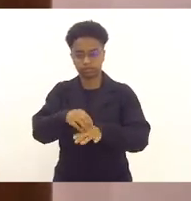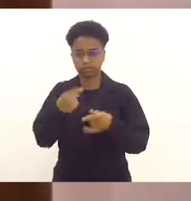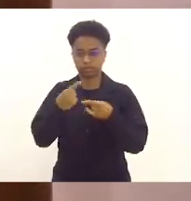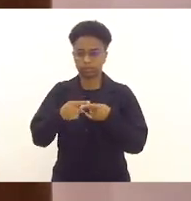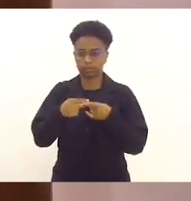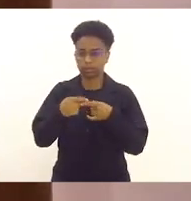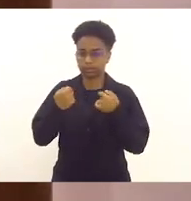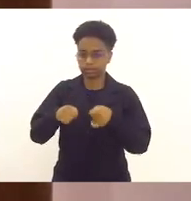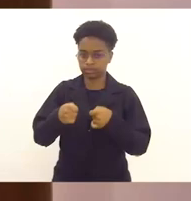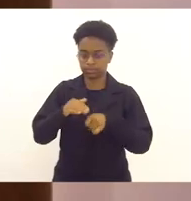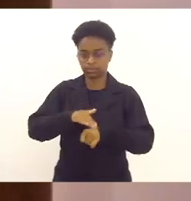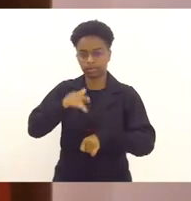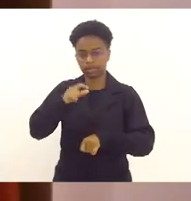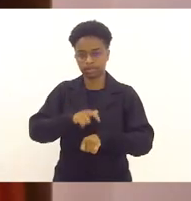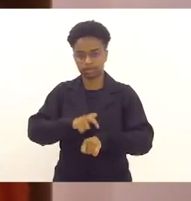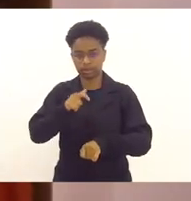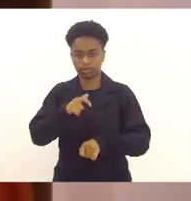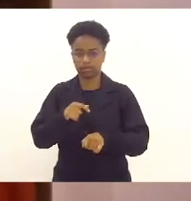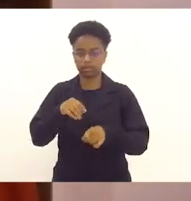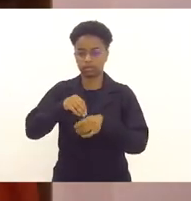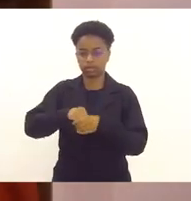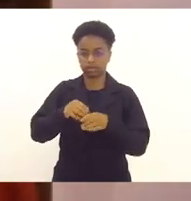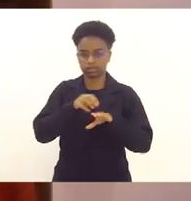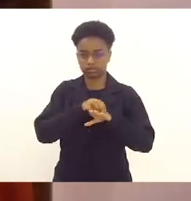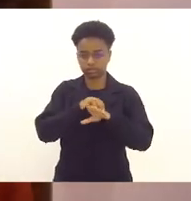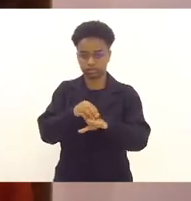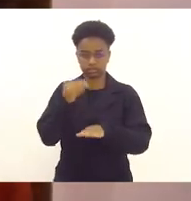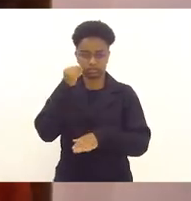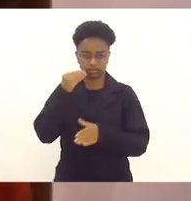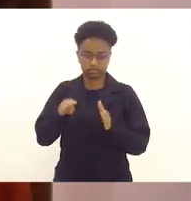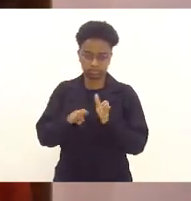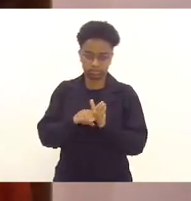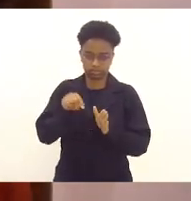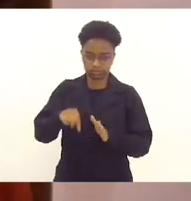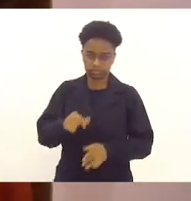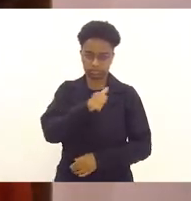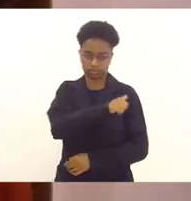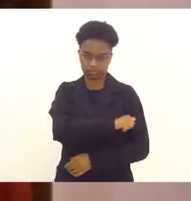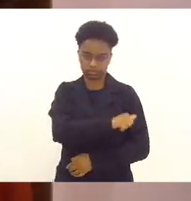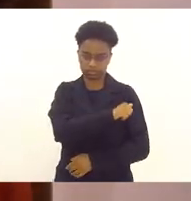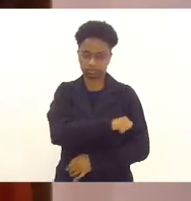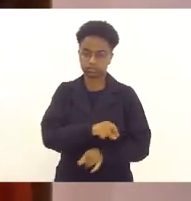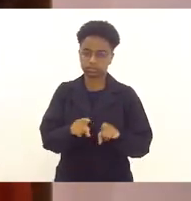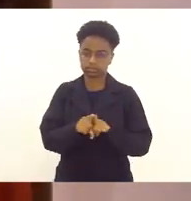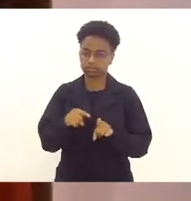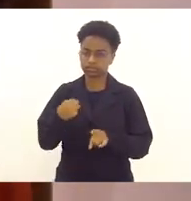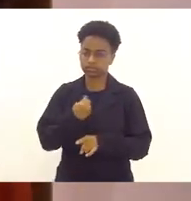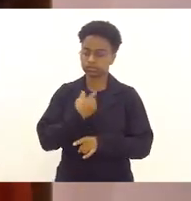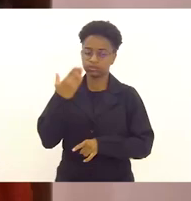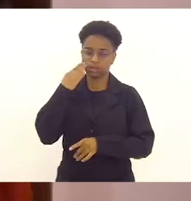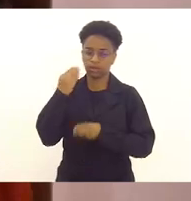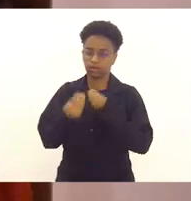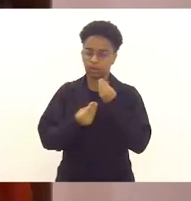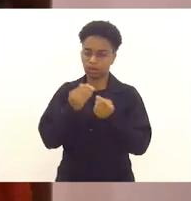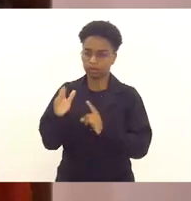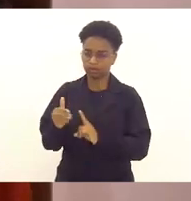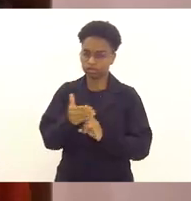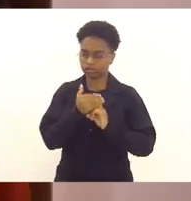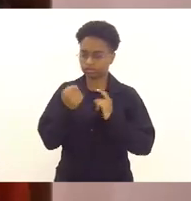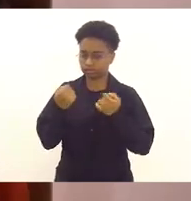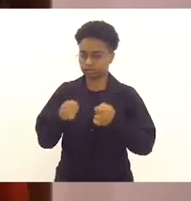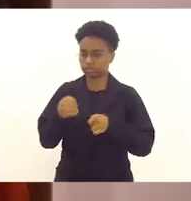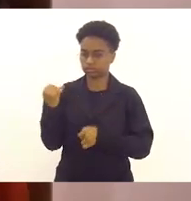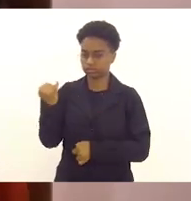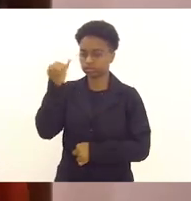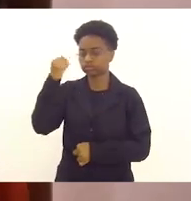passar mais tempo no transporte para chegar aqui no centro do Rio de Janeiro e sabemos como que se acolhimento tão